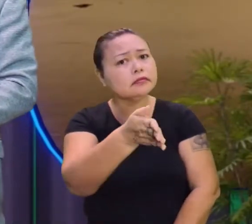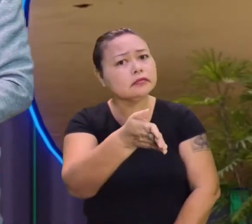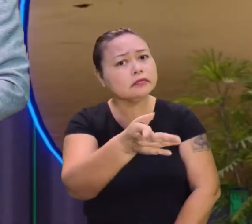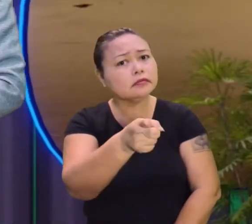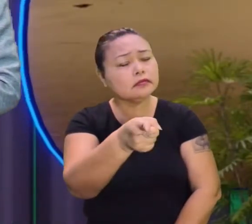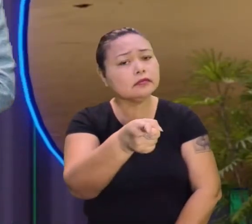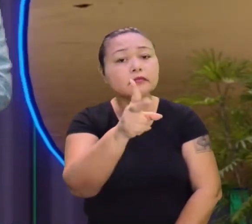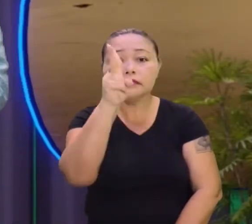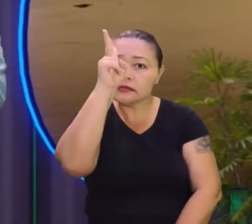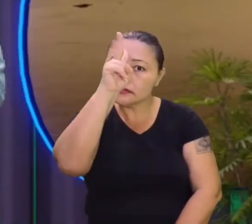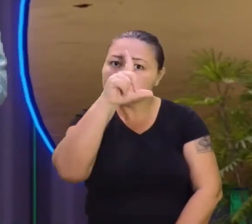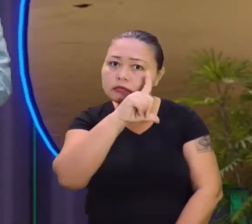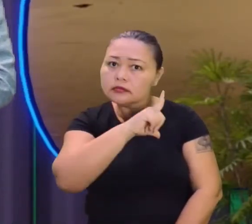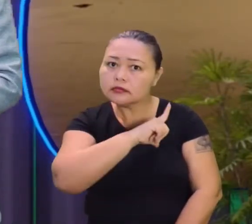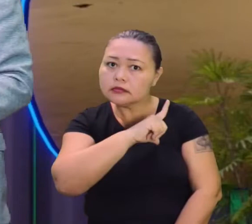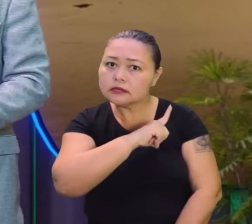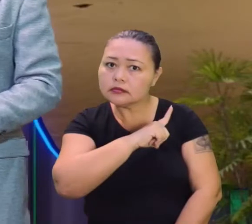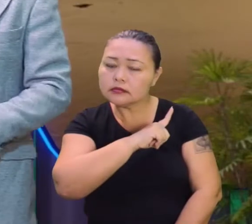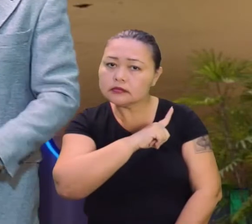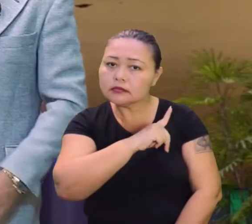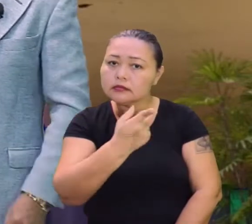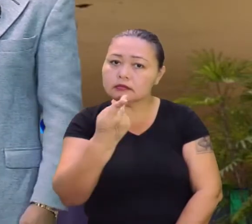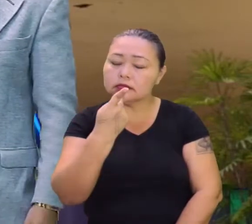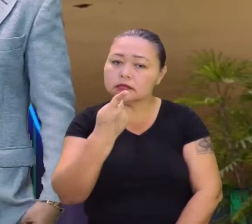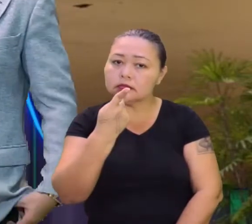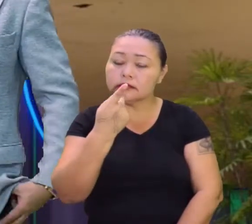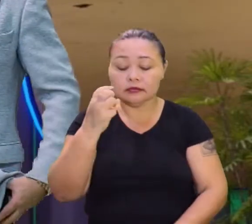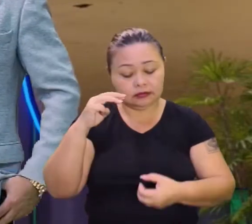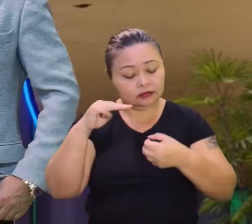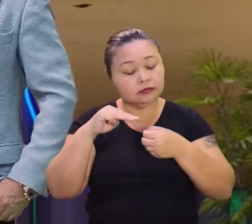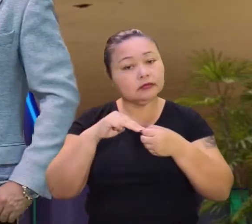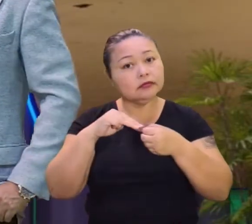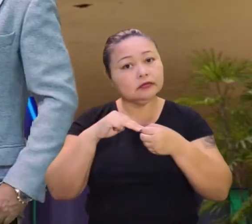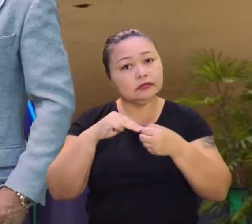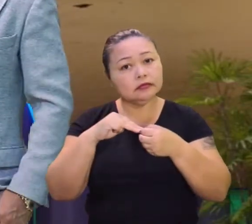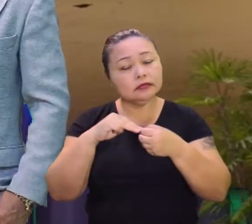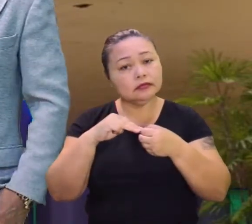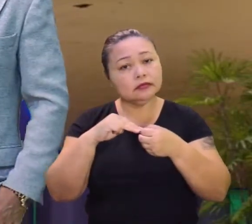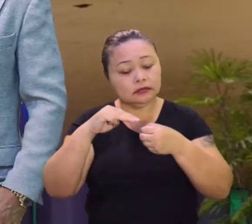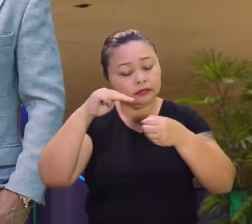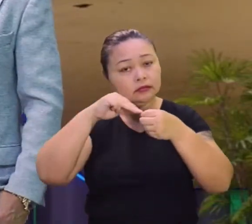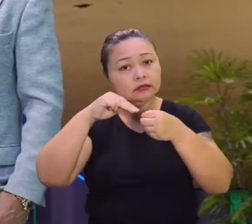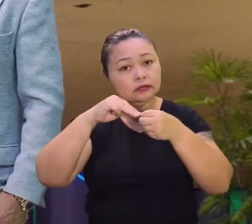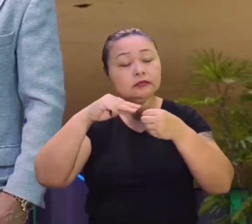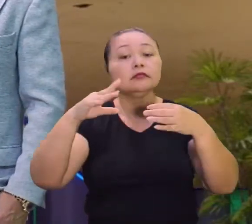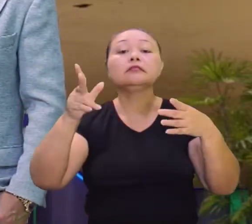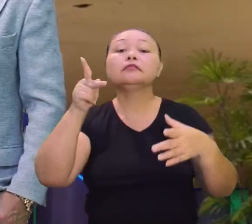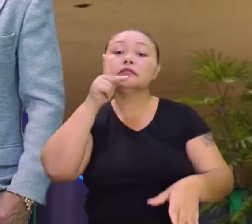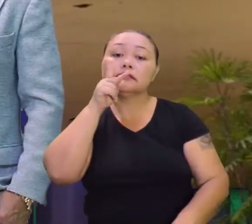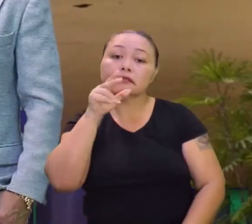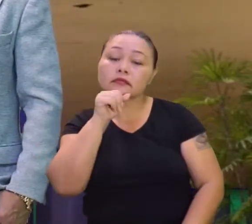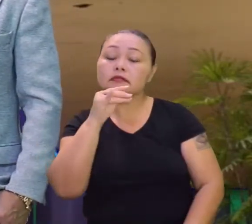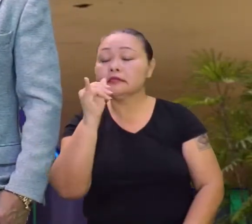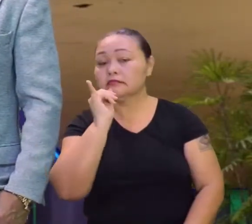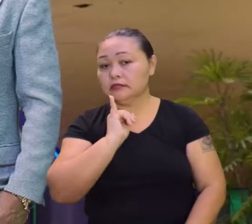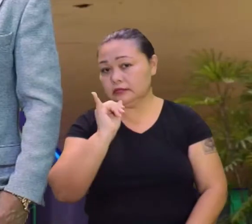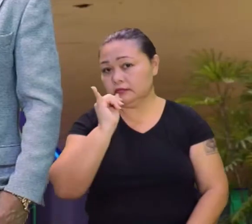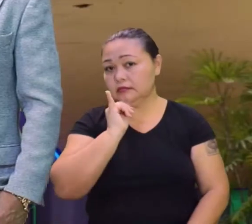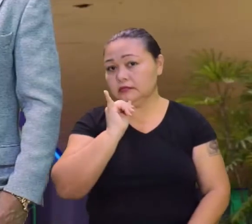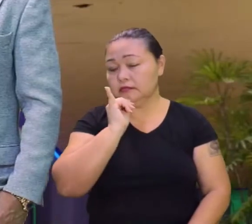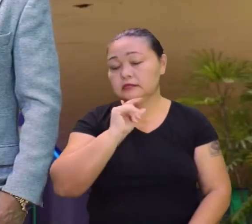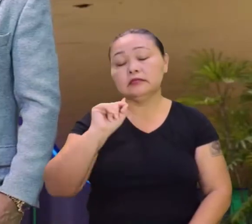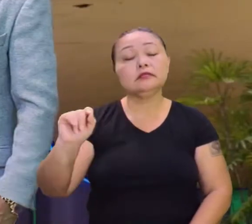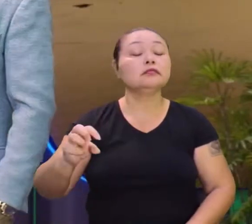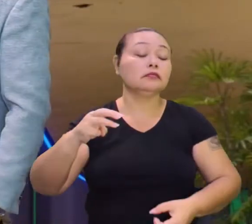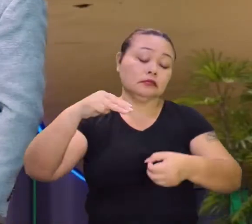lembrar o seguinte, quando a gente fala do município. O município de Porto Velho, por exemplo,